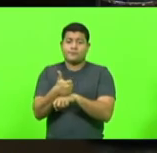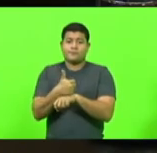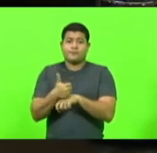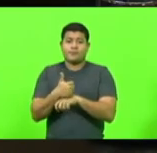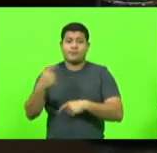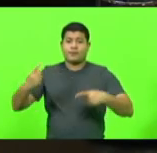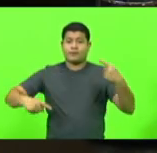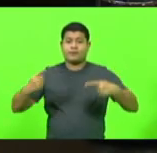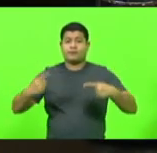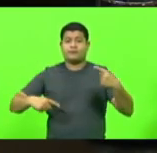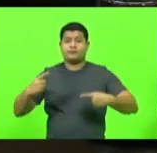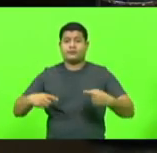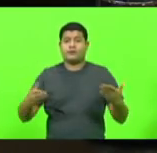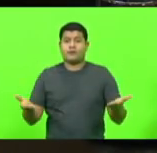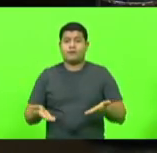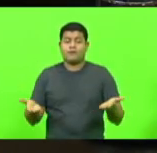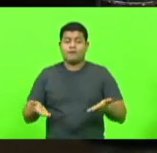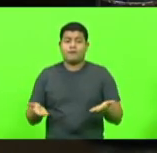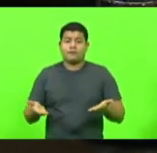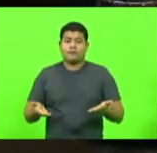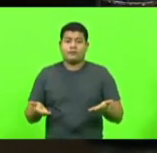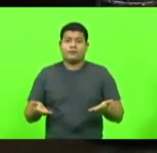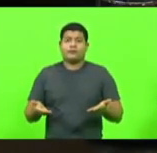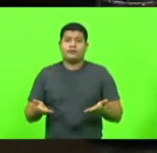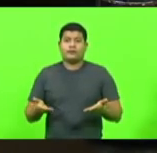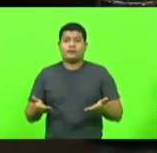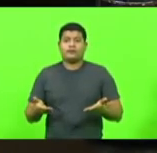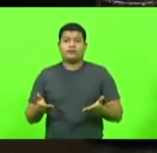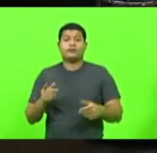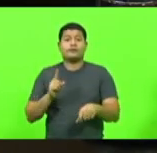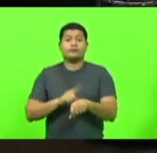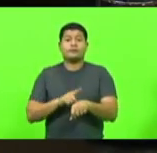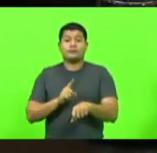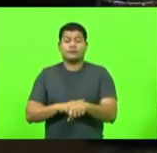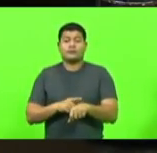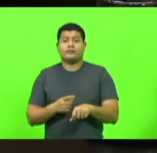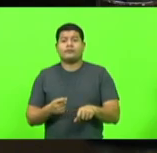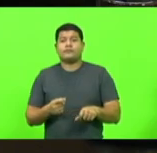audiência, hoje, nesta data e neste local.